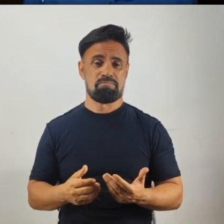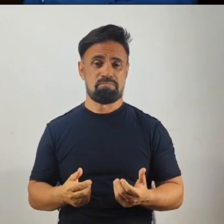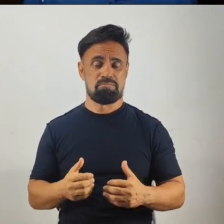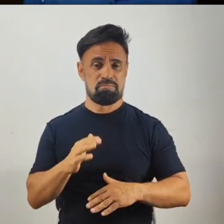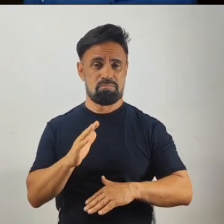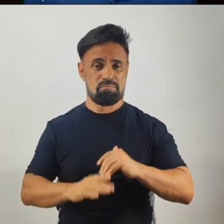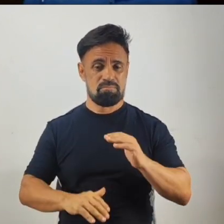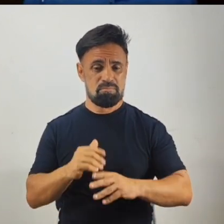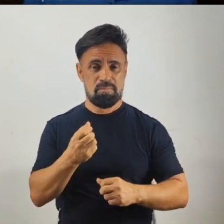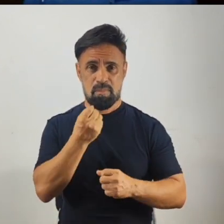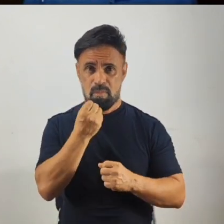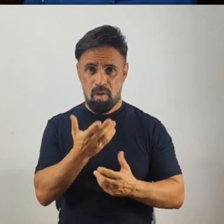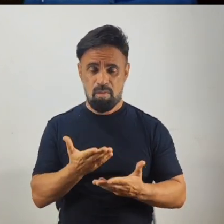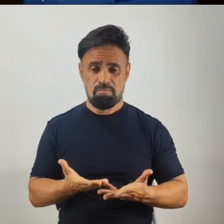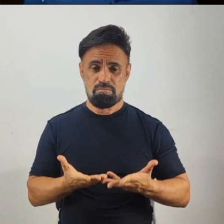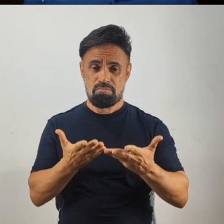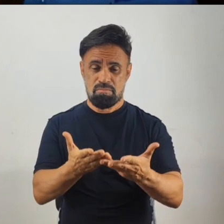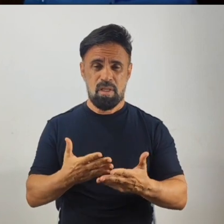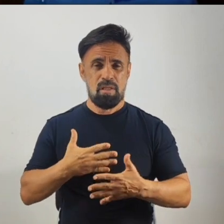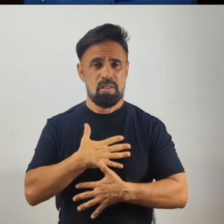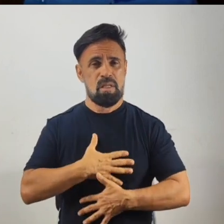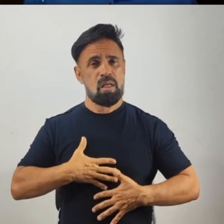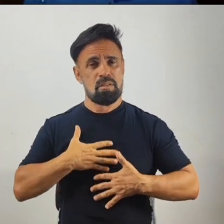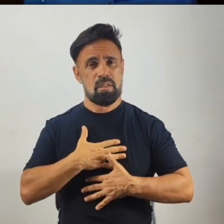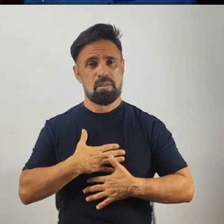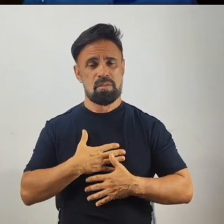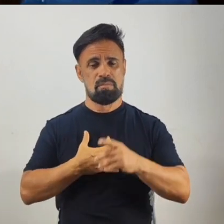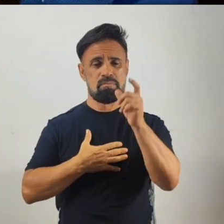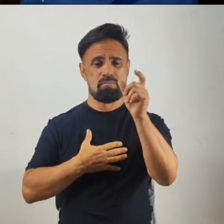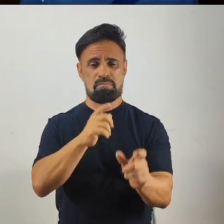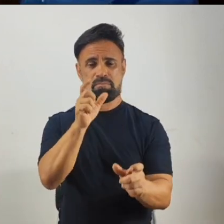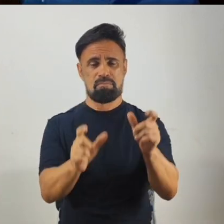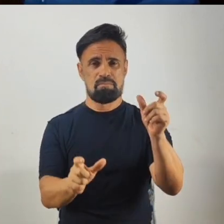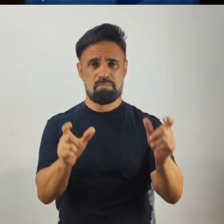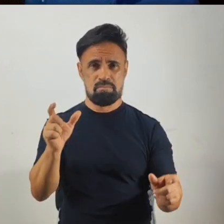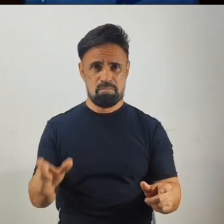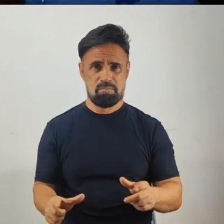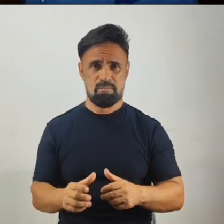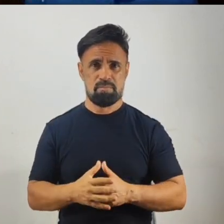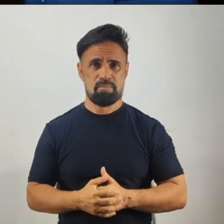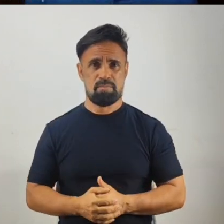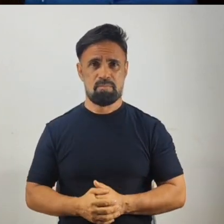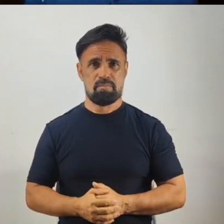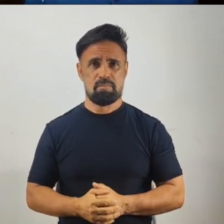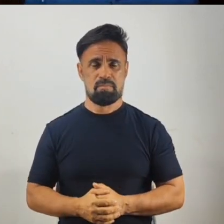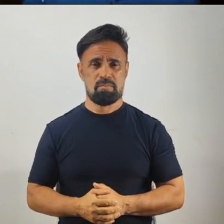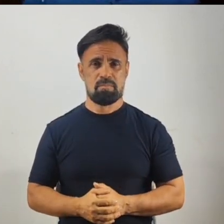Foco em boas práticas que assegurem a satisfação do cliente.